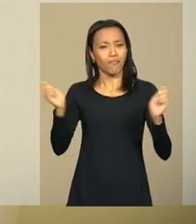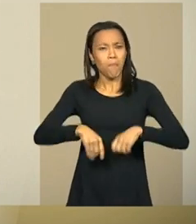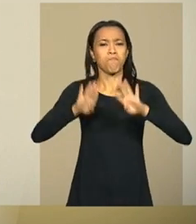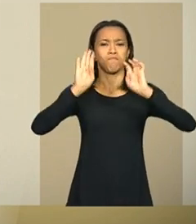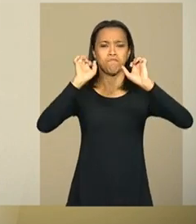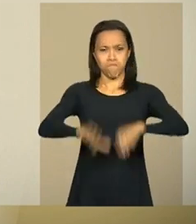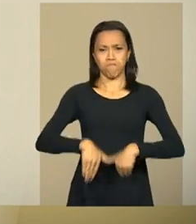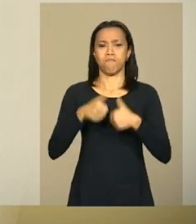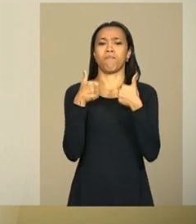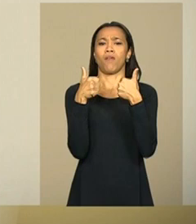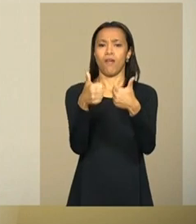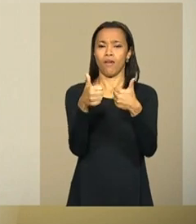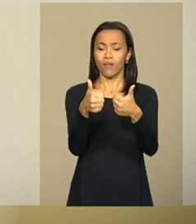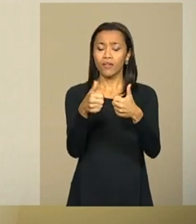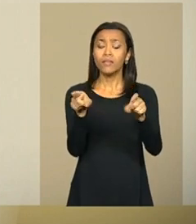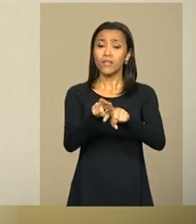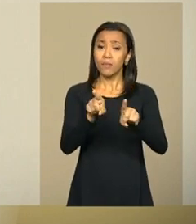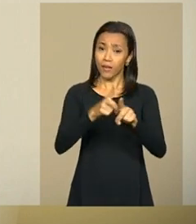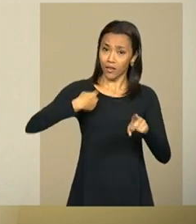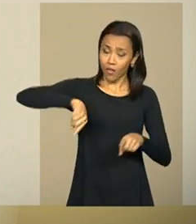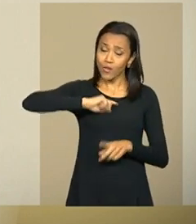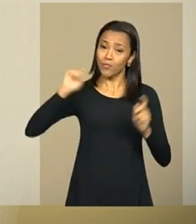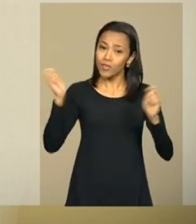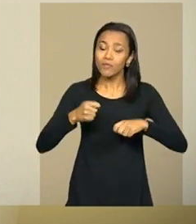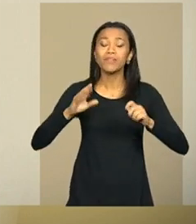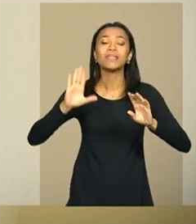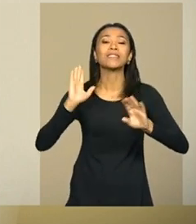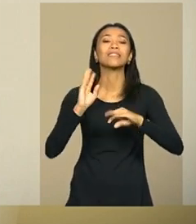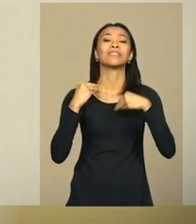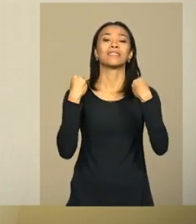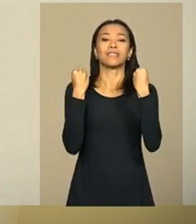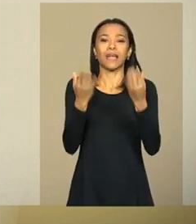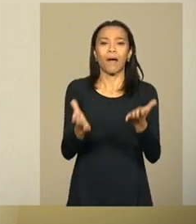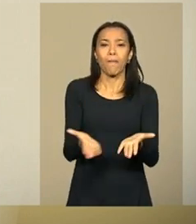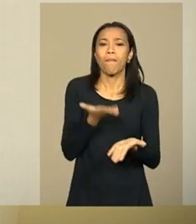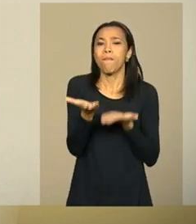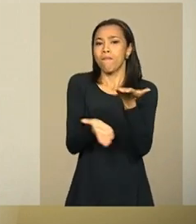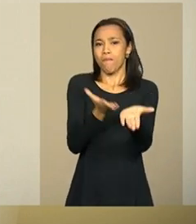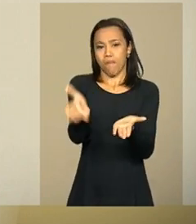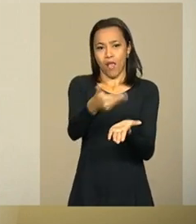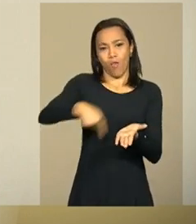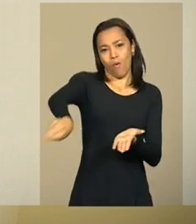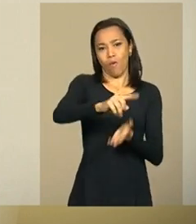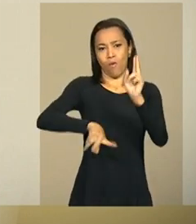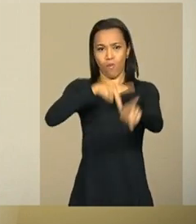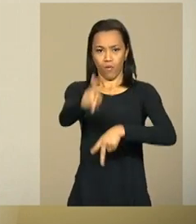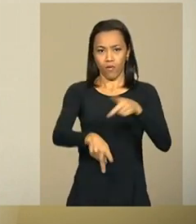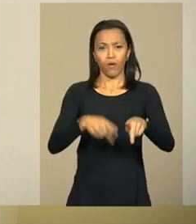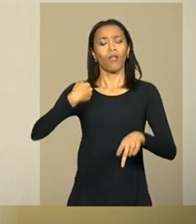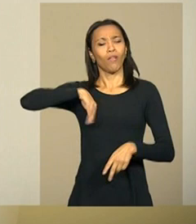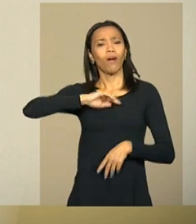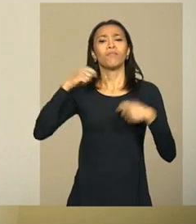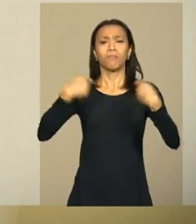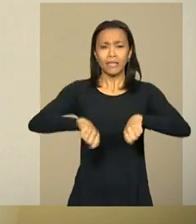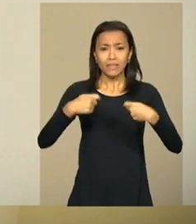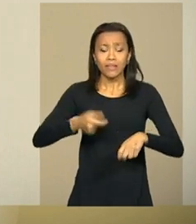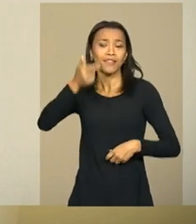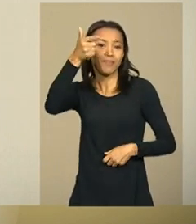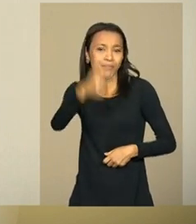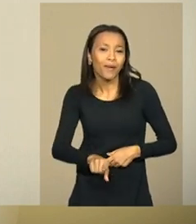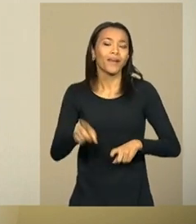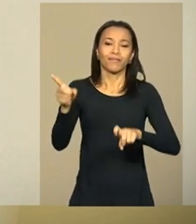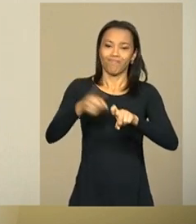bem Luciano e para que possamos dar um tratamento Digno e eficiente à população vamos precisar de mais